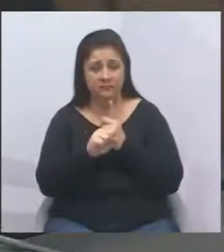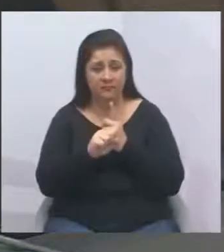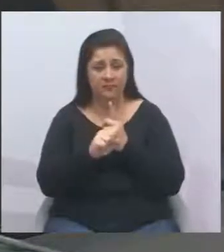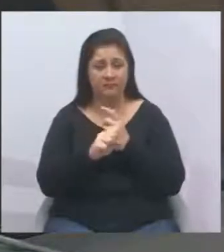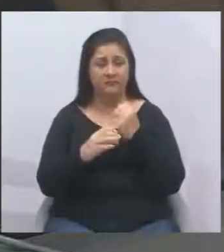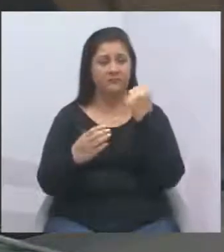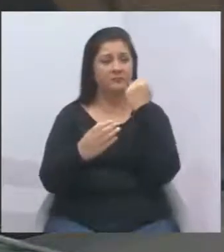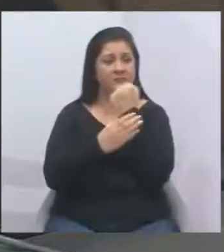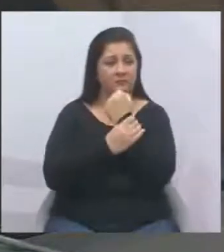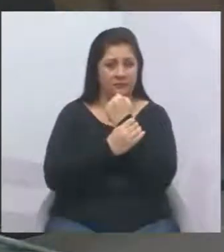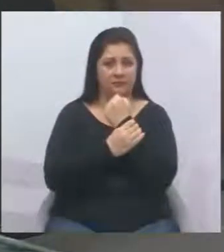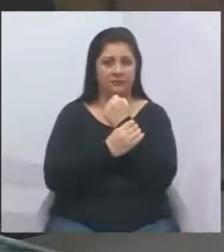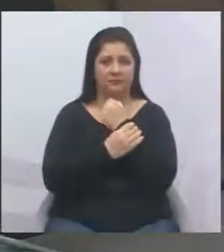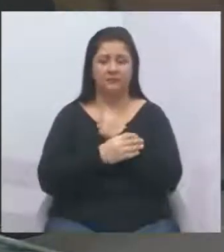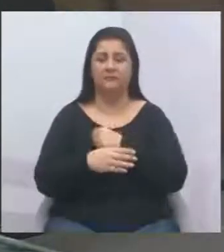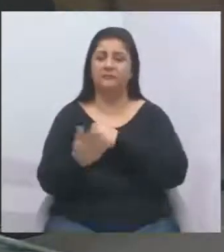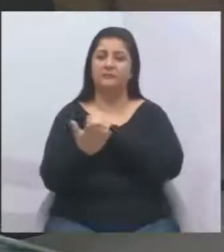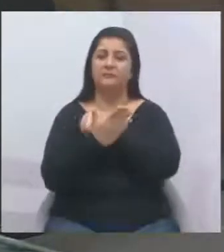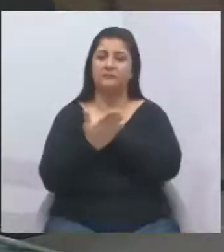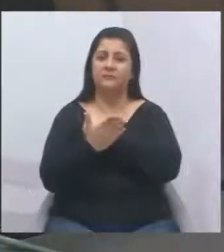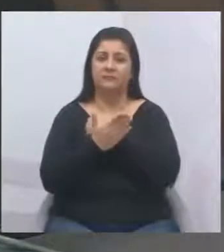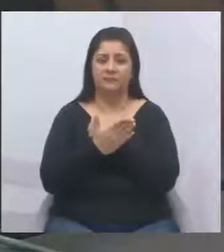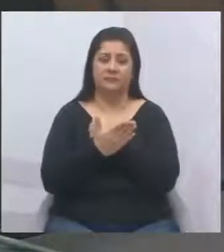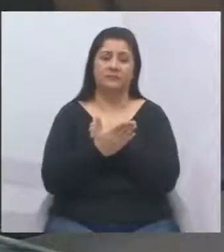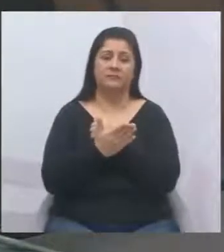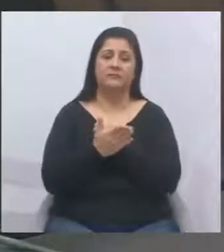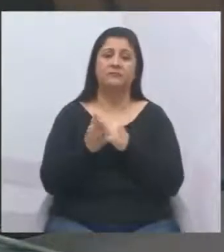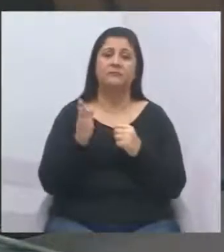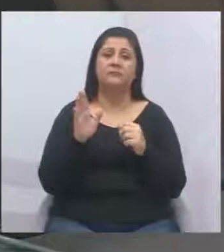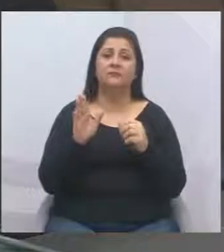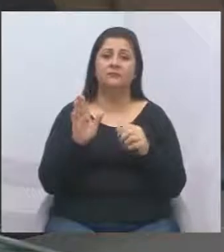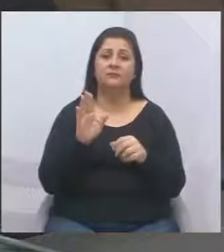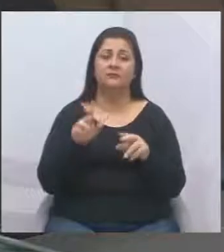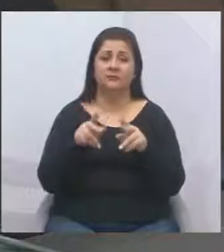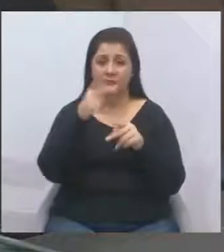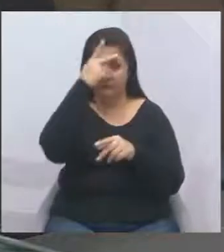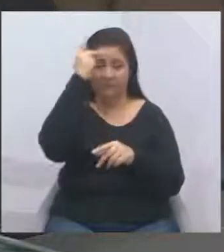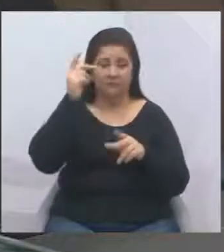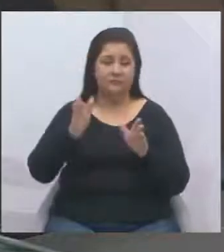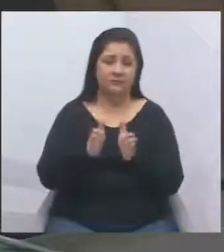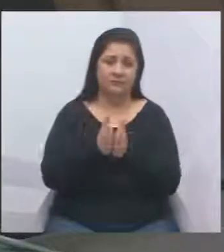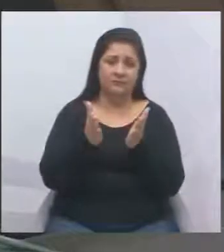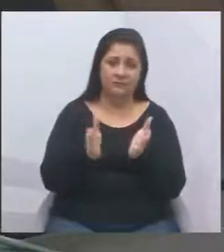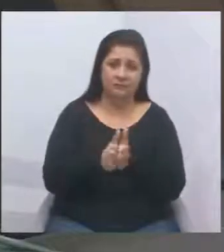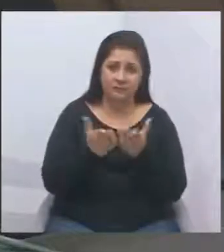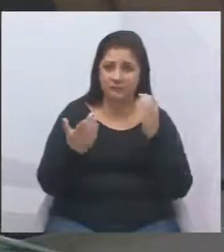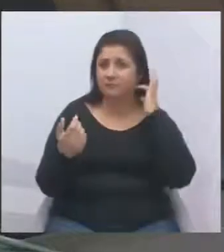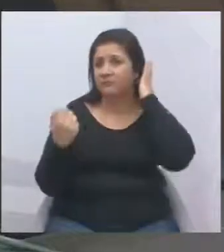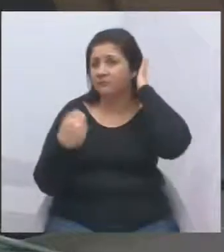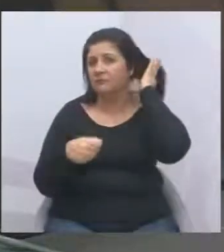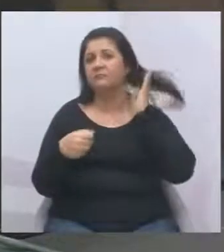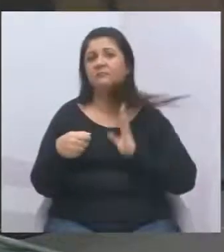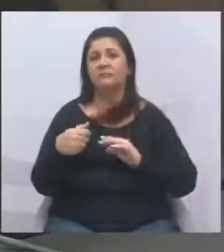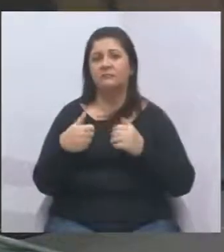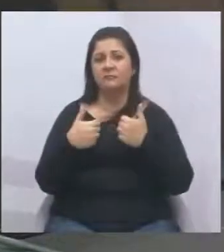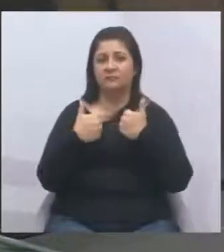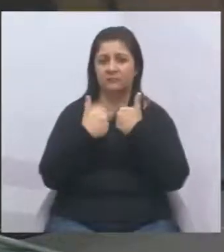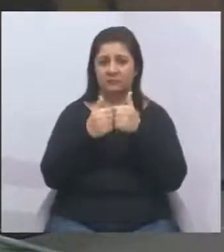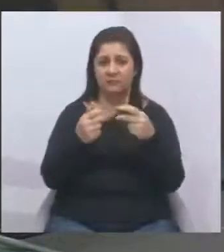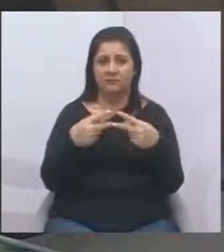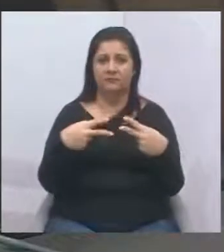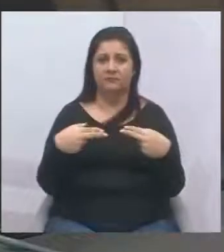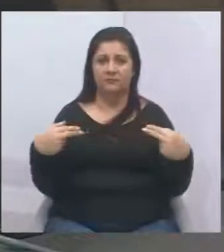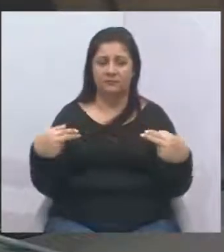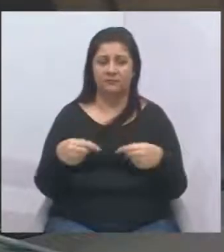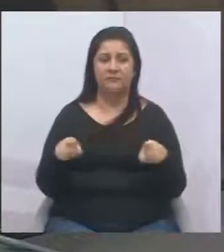segurança e isso facilita para os menos favorecidos e por todos aqueles que precisam de um transporte, assim como